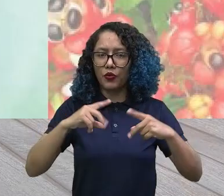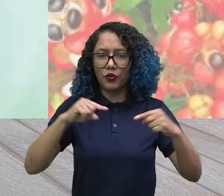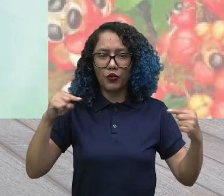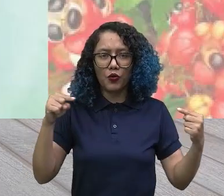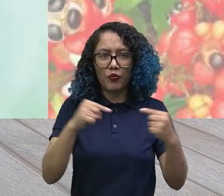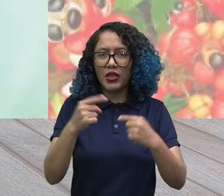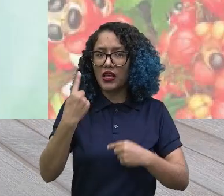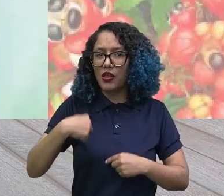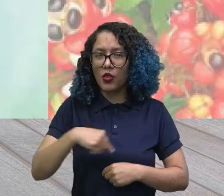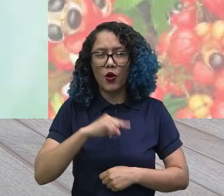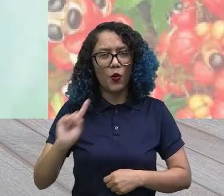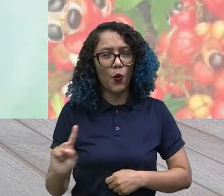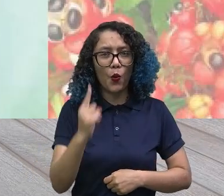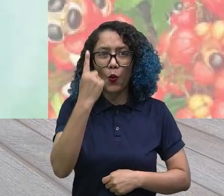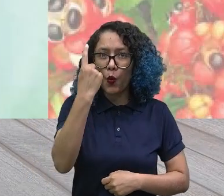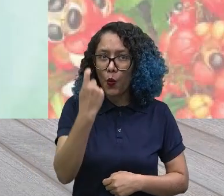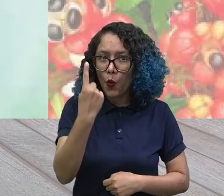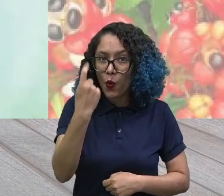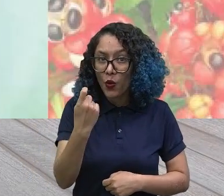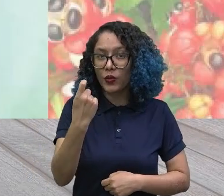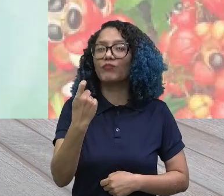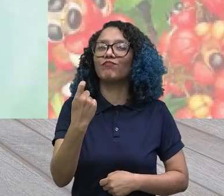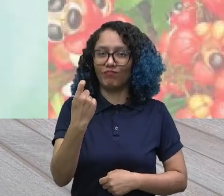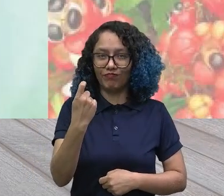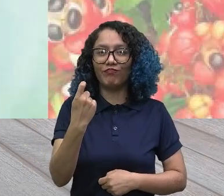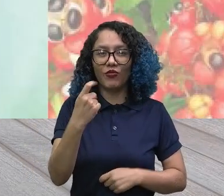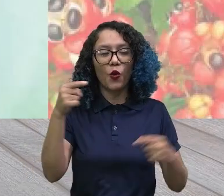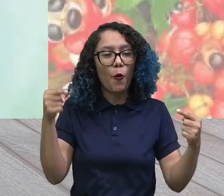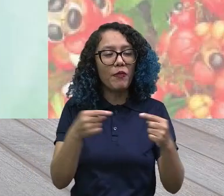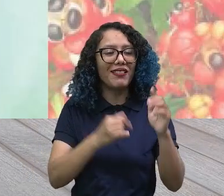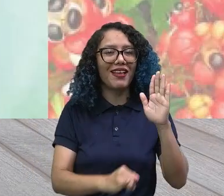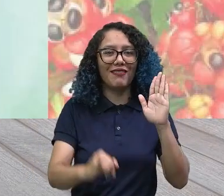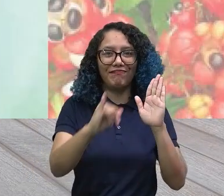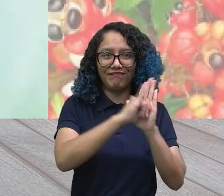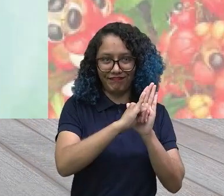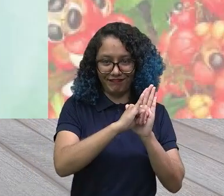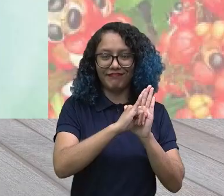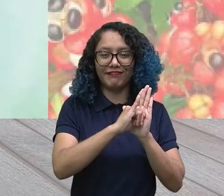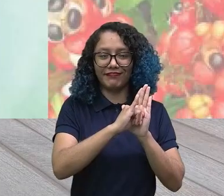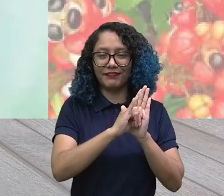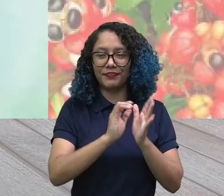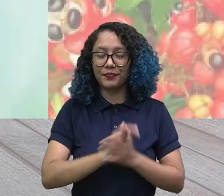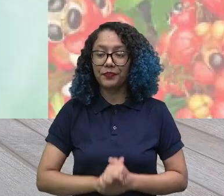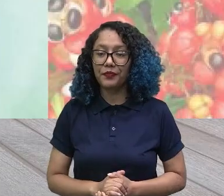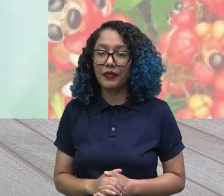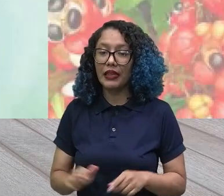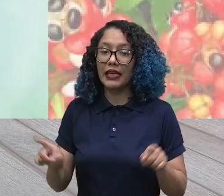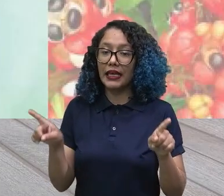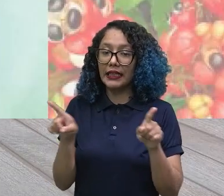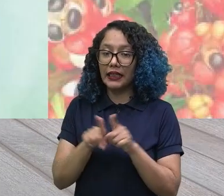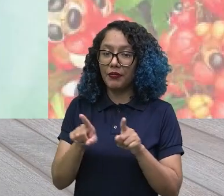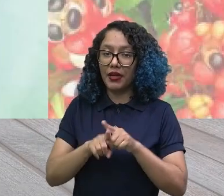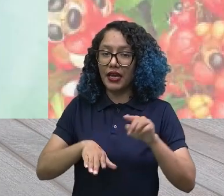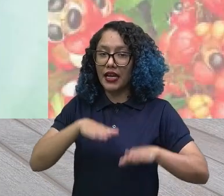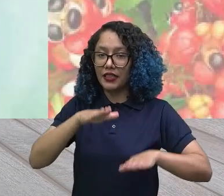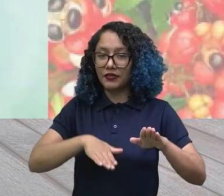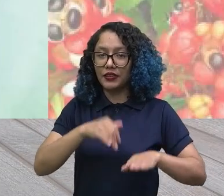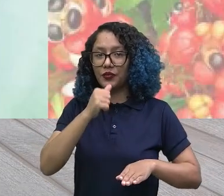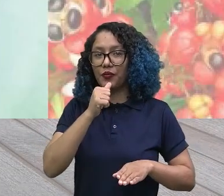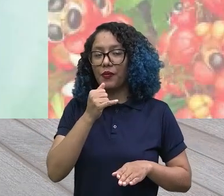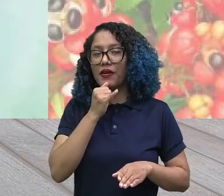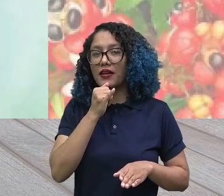sejamos únicos, Isso Então, mesmo. Isso é identidade, Até Identidade mesmo é isso. por conta, às vezes, do registro